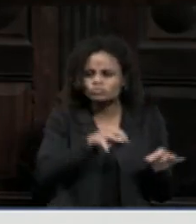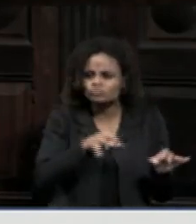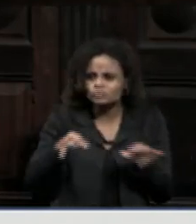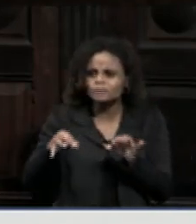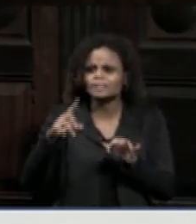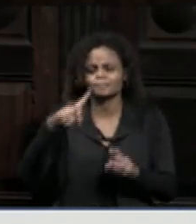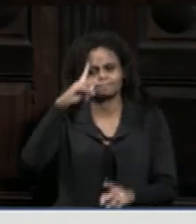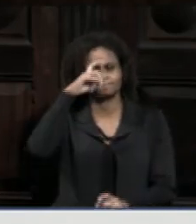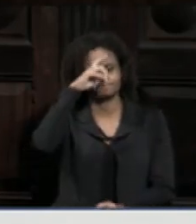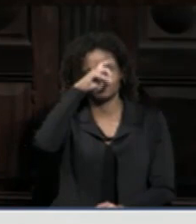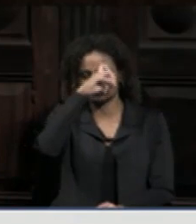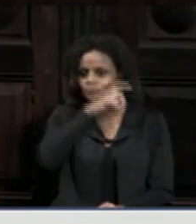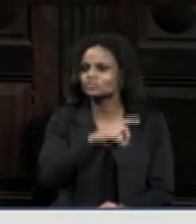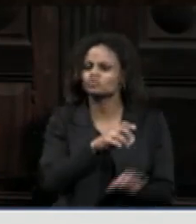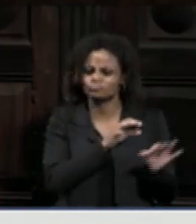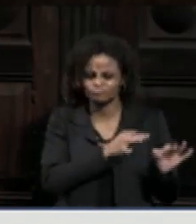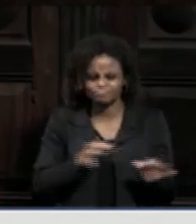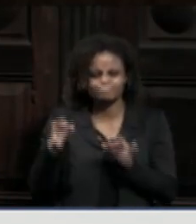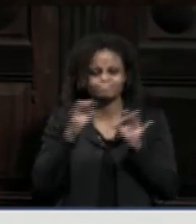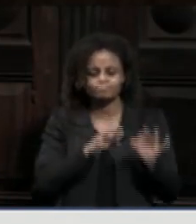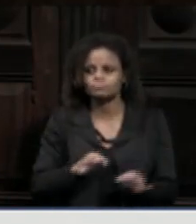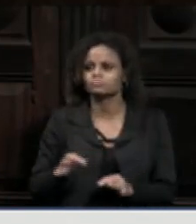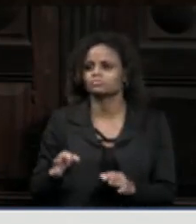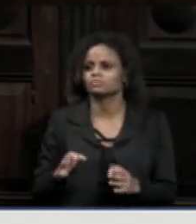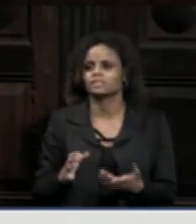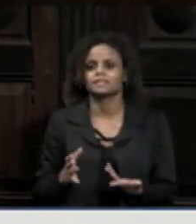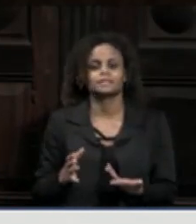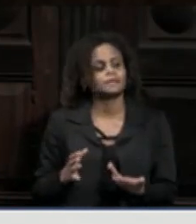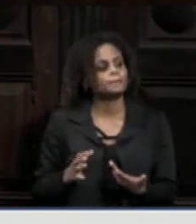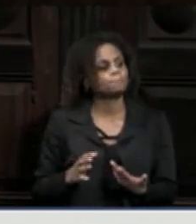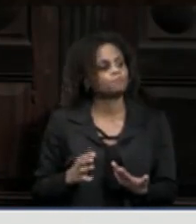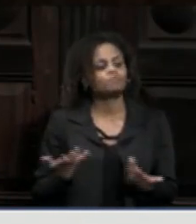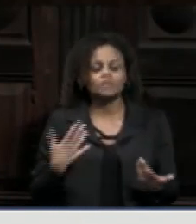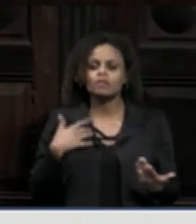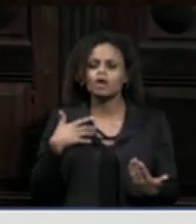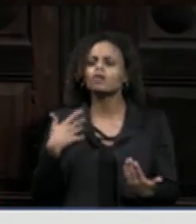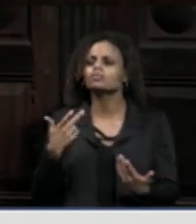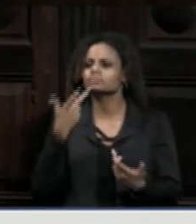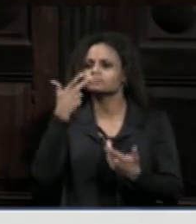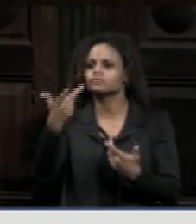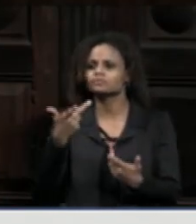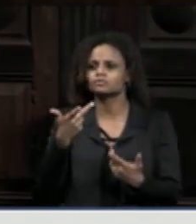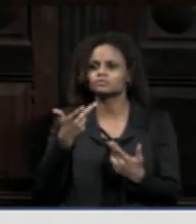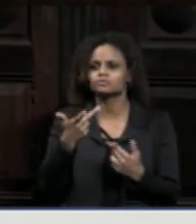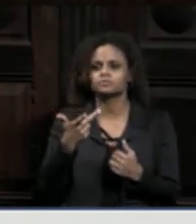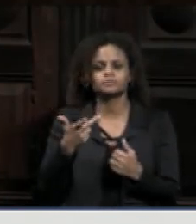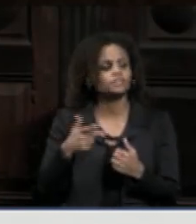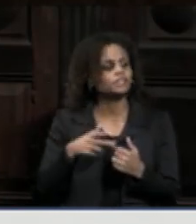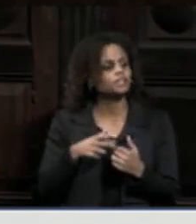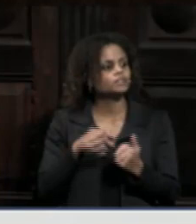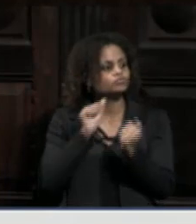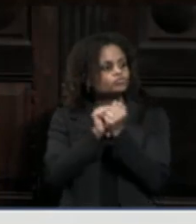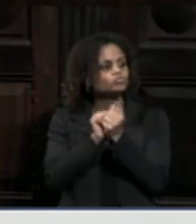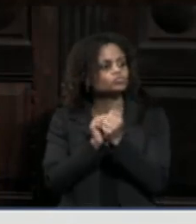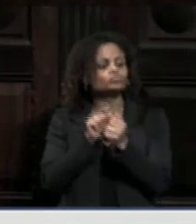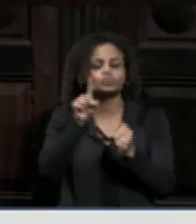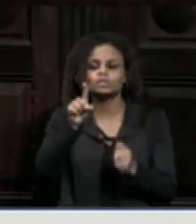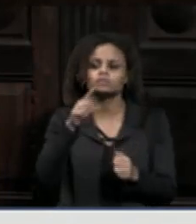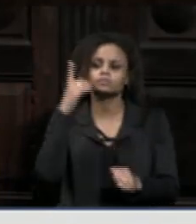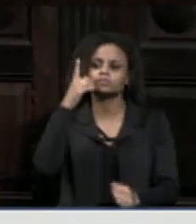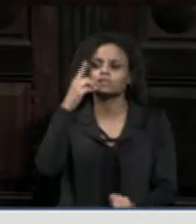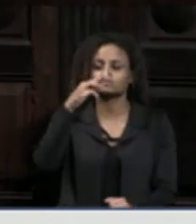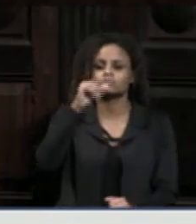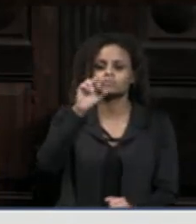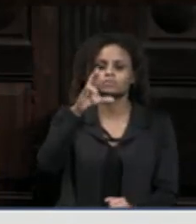complexo, muito desafiador. E eu quero, portanto, dizer, vejo aqui chegar ao plenário o deputado Márcio Pacheco, que é um militante do tema, é